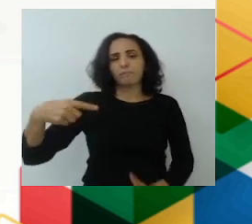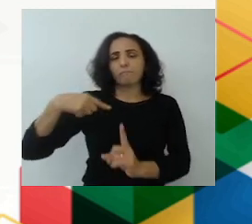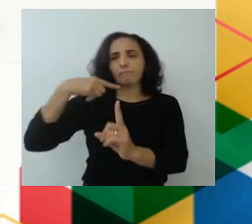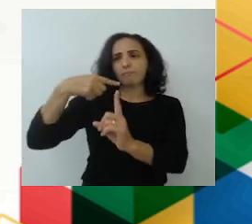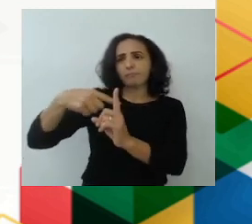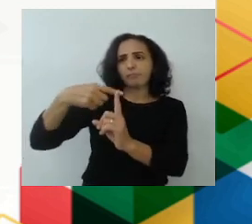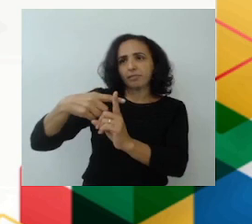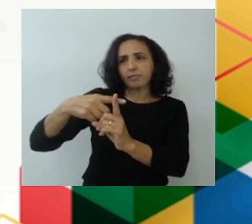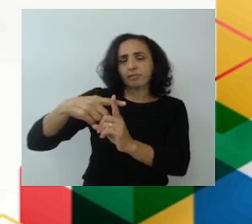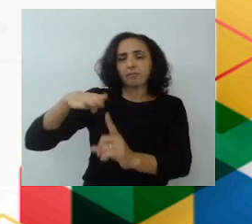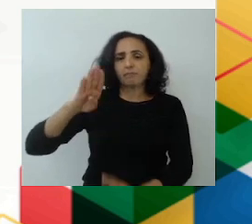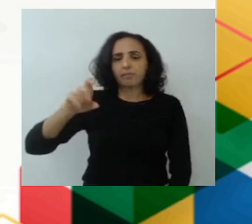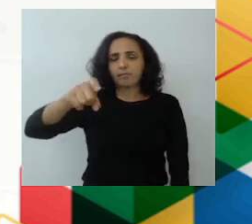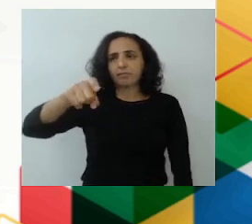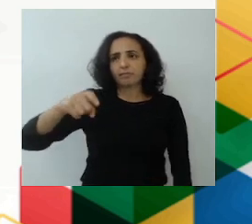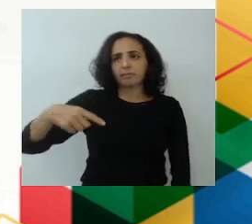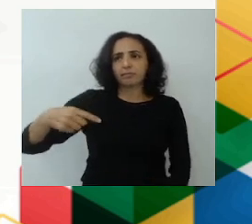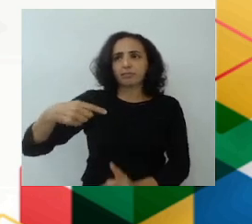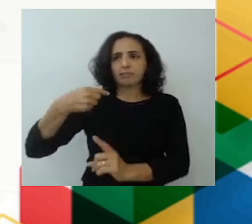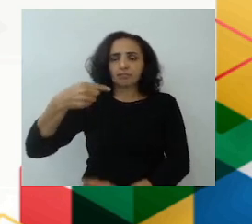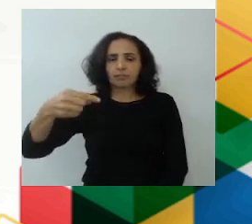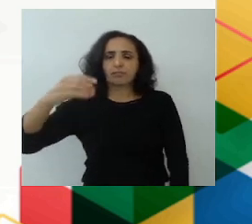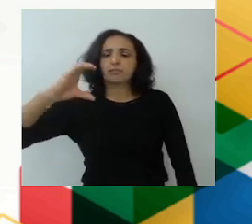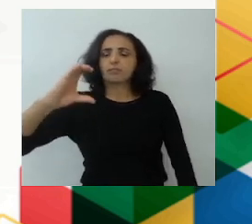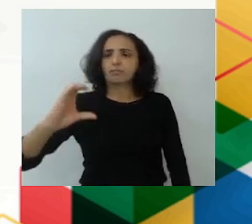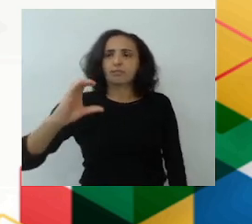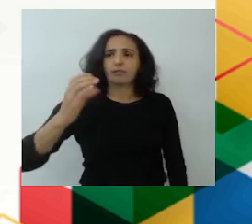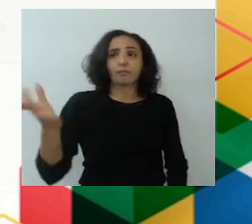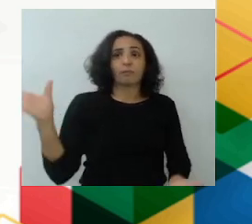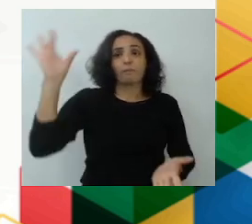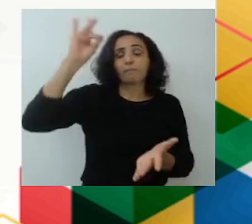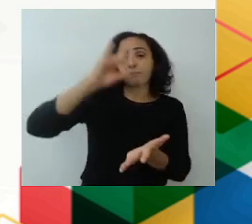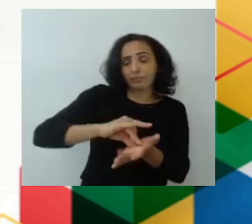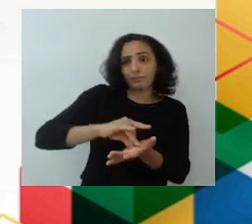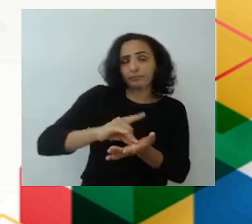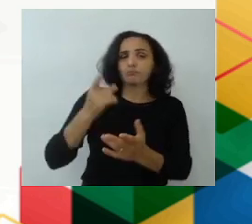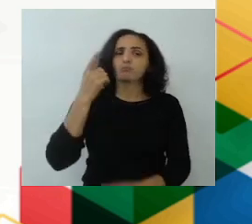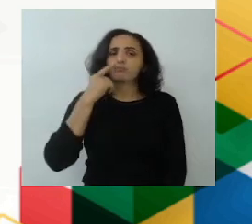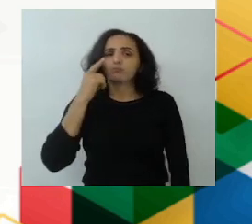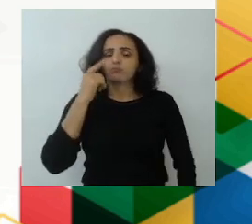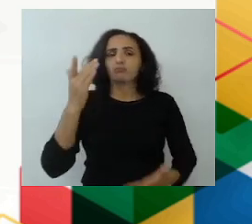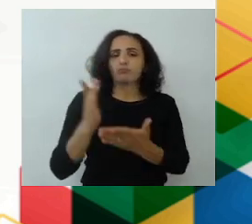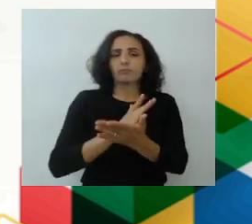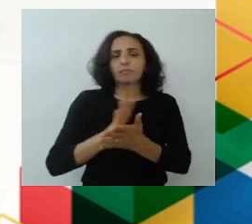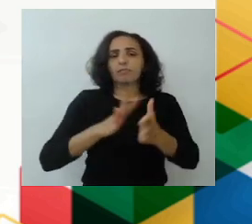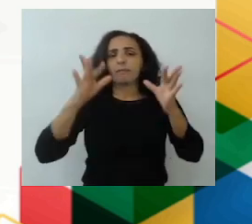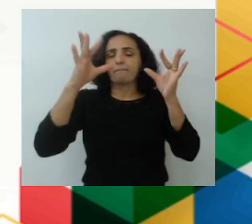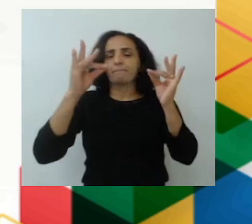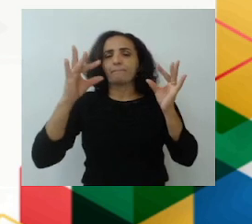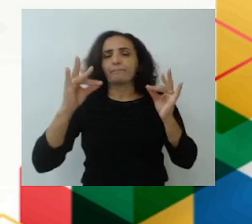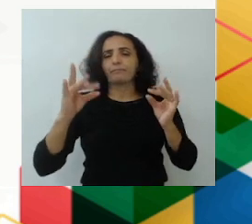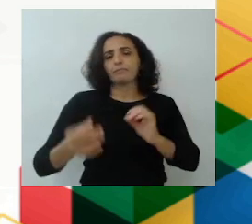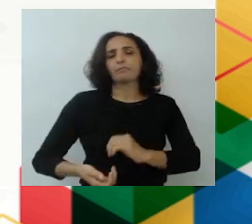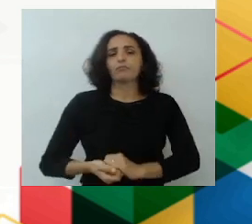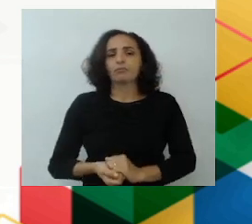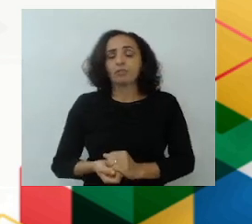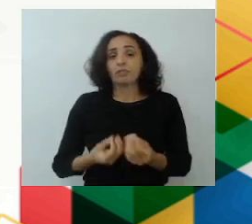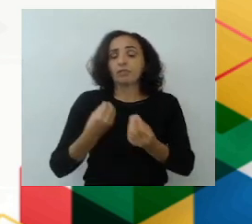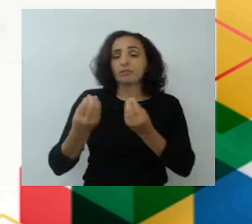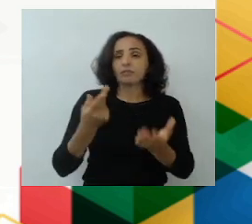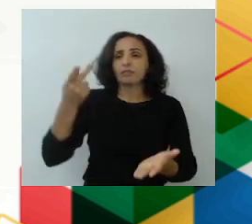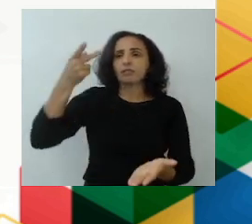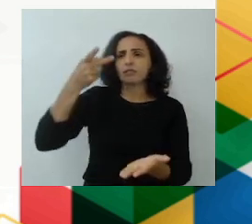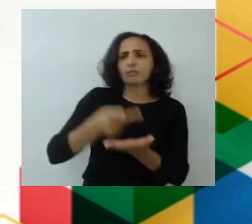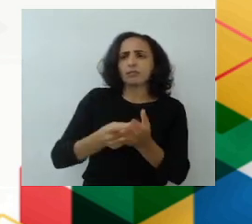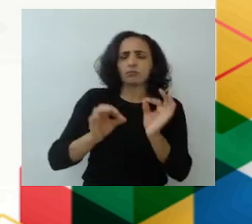c, para todo x pertencente aos reais. Então, repara o seguinte, esse x é o que a gente chama de variável,